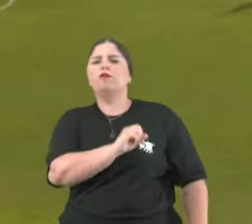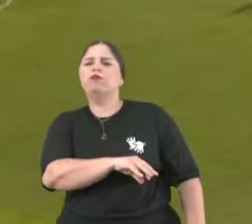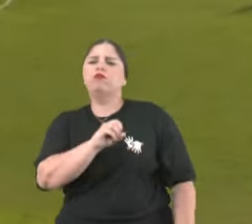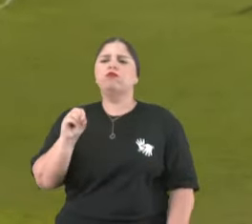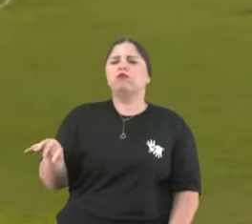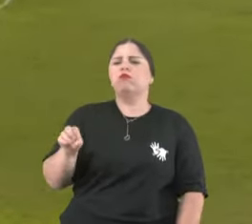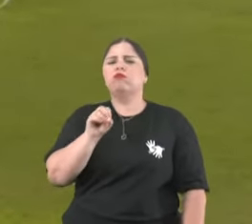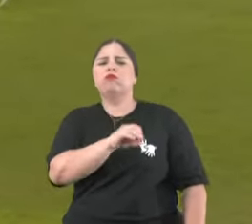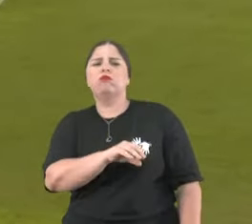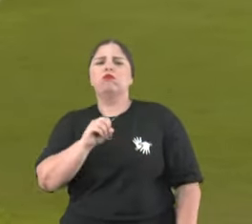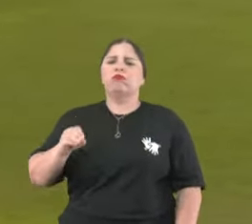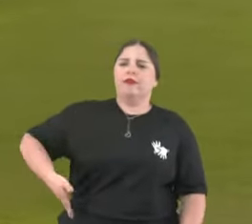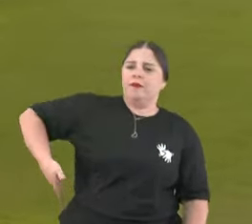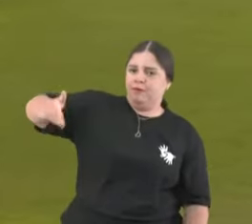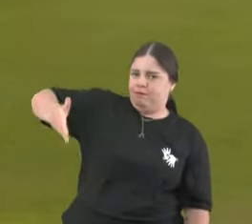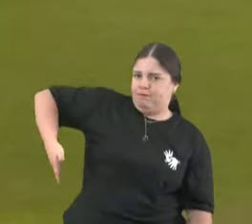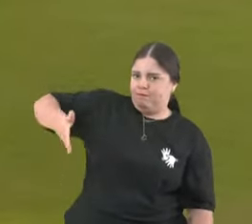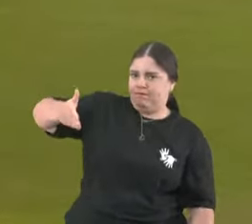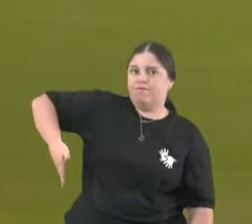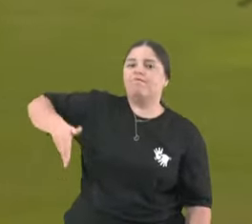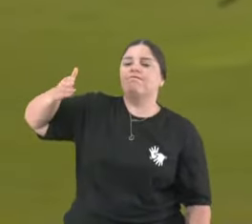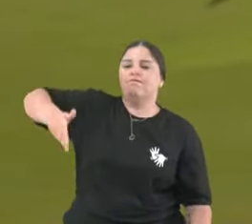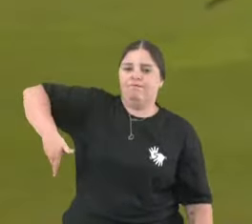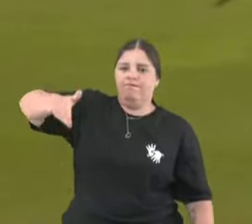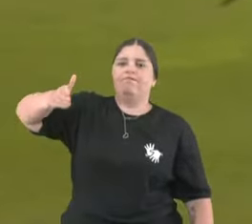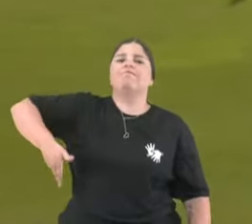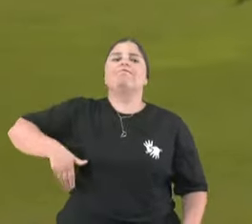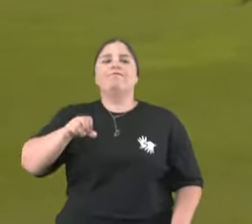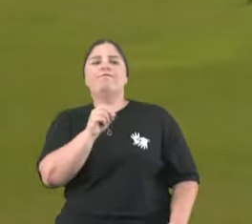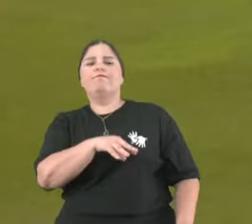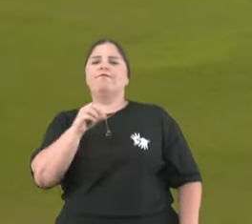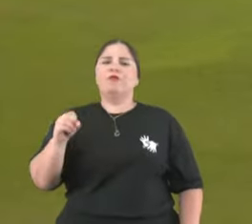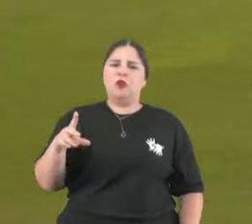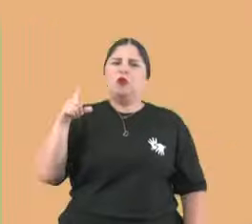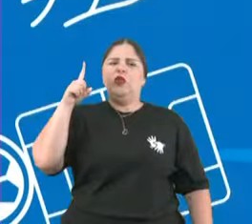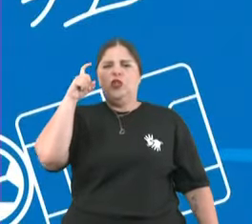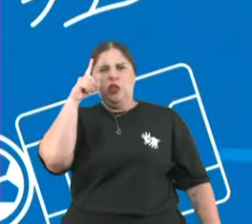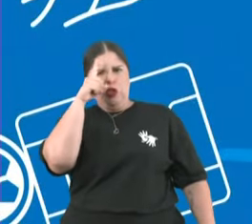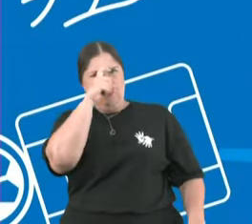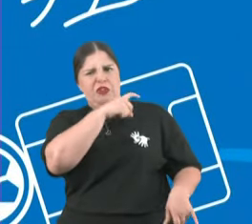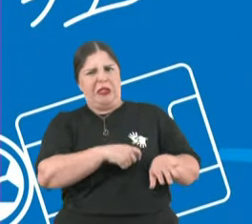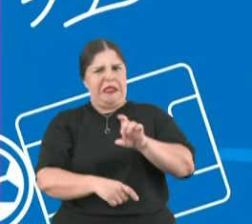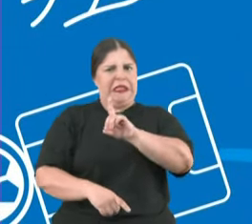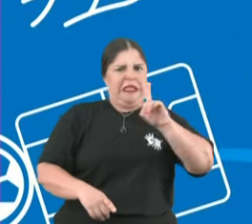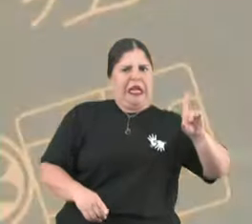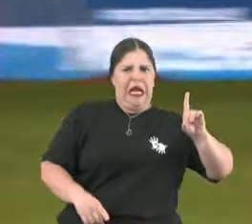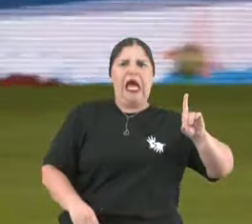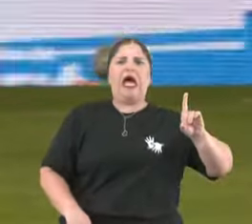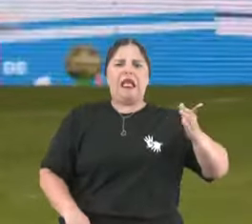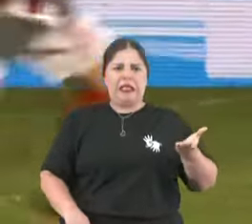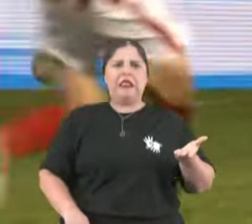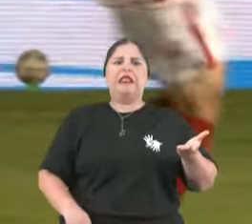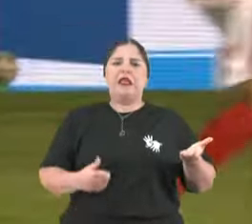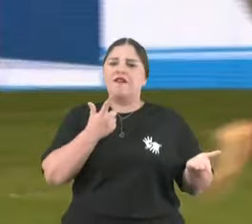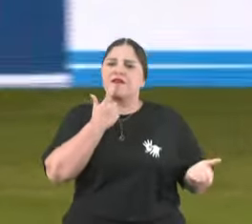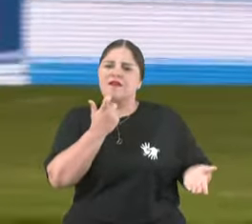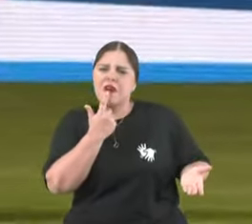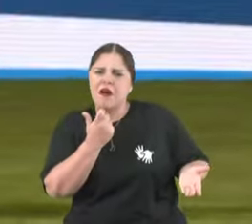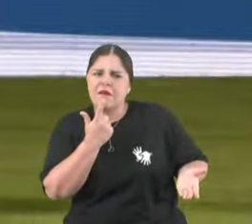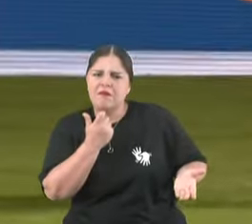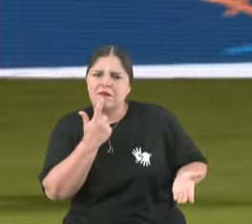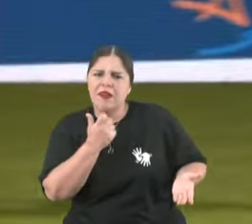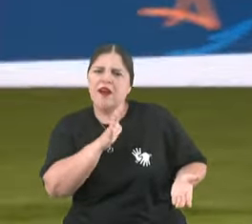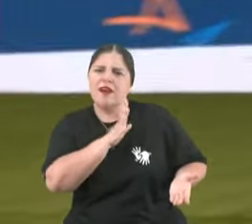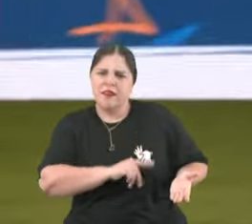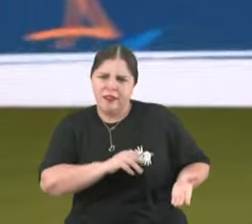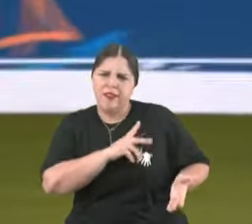Ficou mais difícil ali na tabela pelo lado direito. O último toque foi do cara de vermelho. É bola para o Asa.